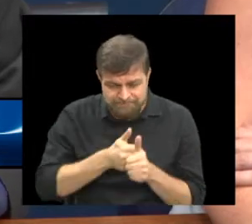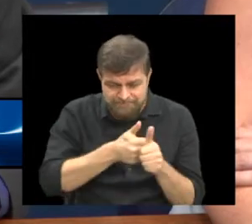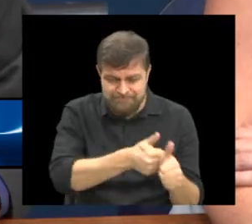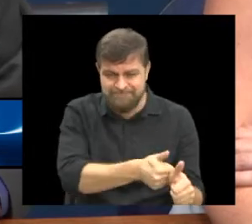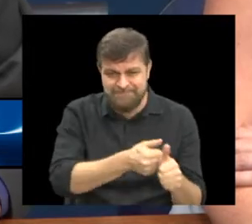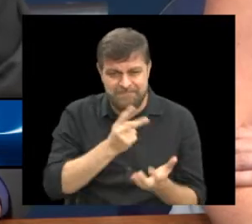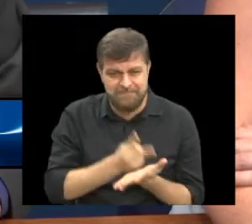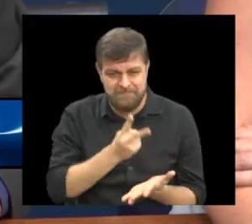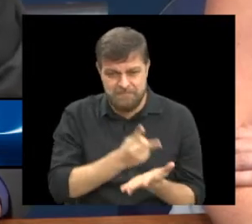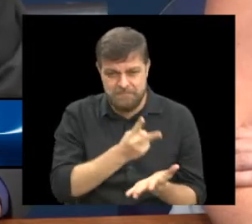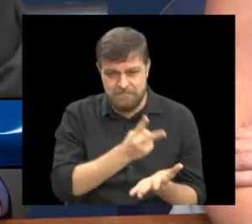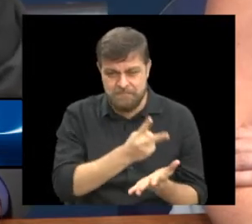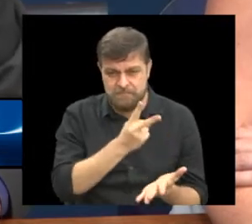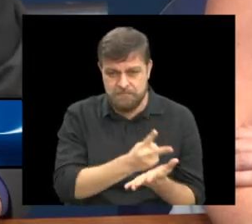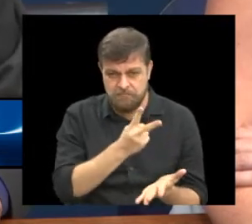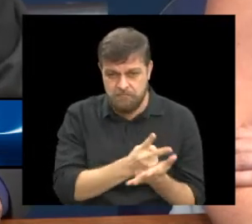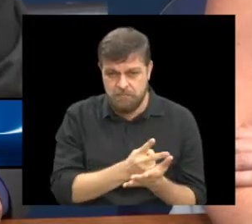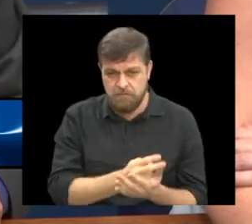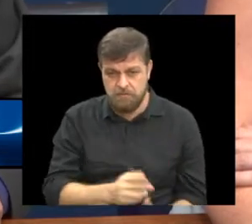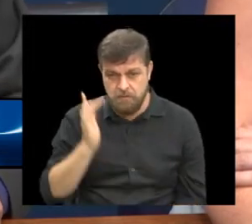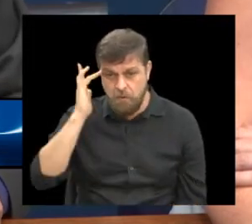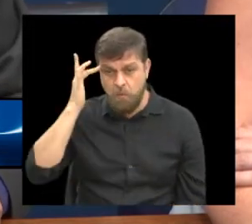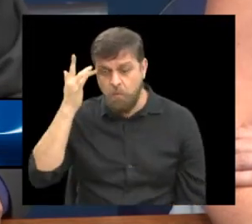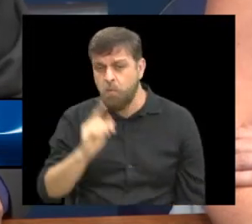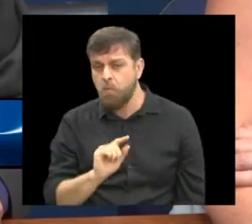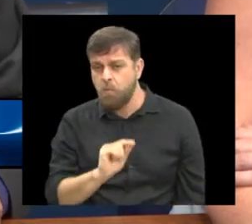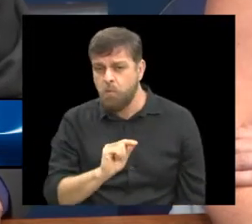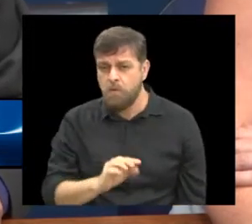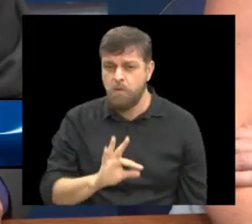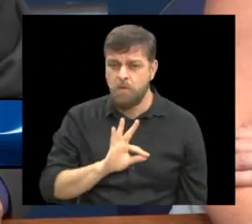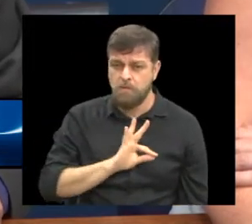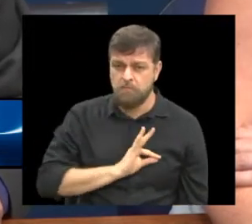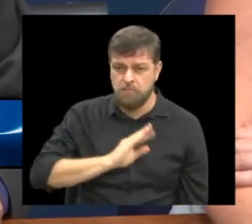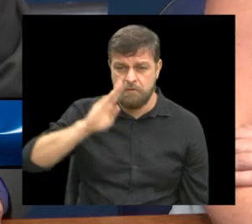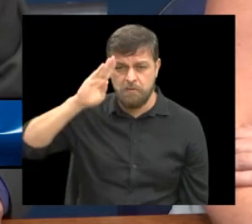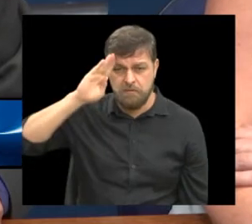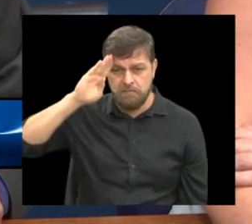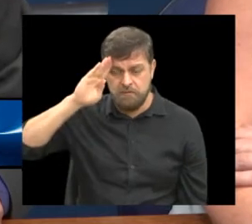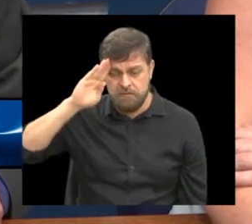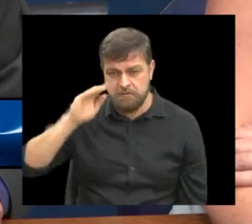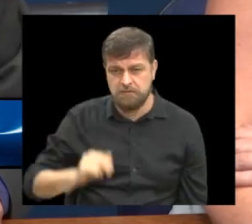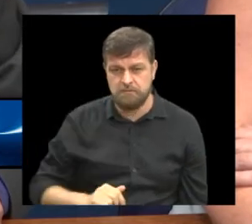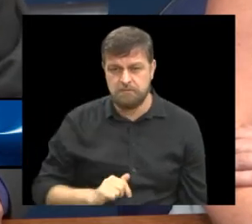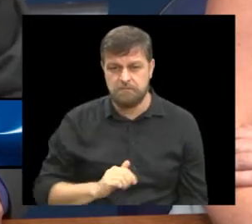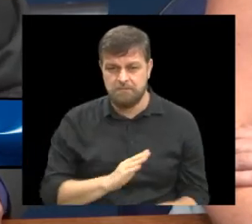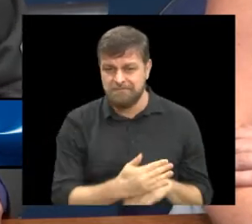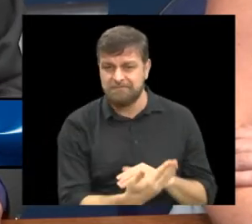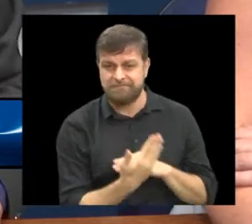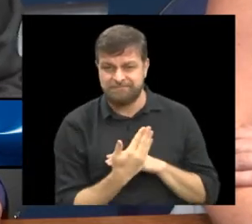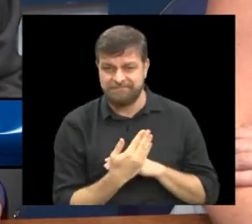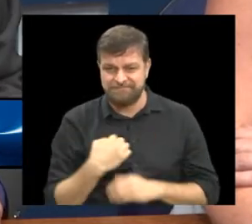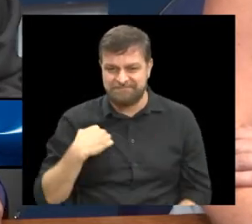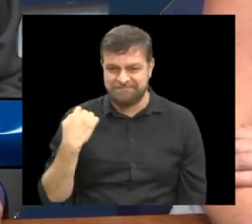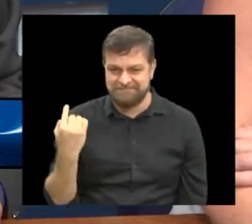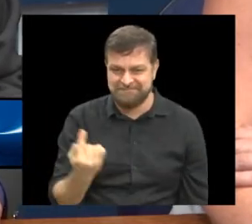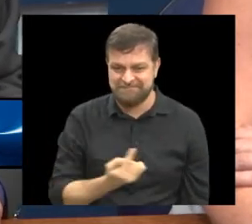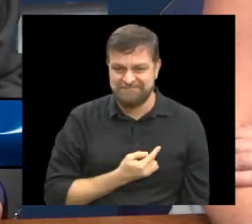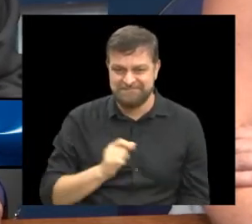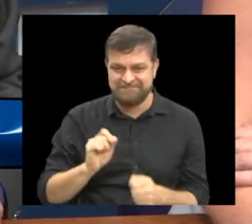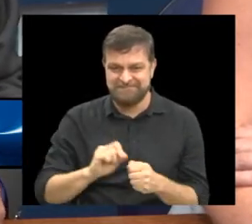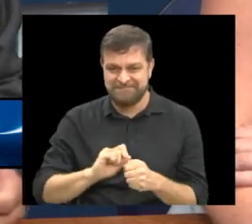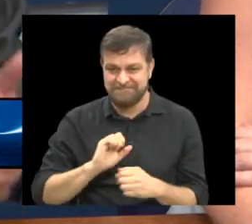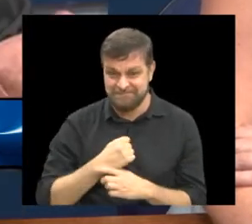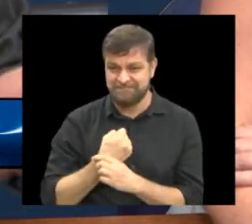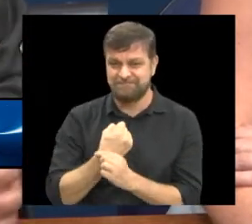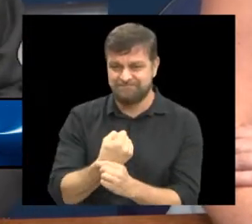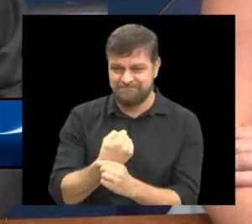sempre prestigio, que eu acho que a Polícia Militar, o que eles fazem para nós, faz uma segurança sem